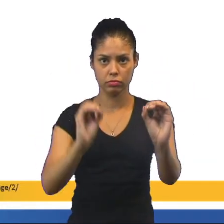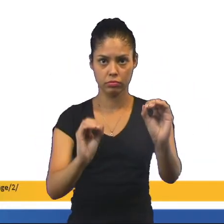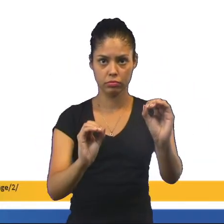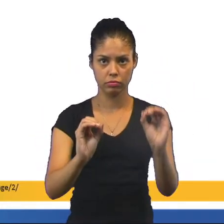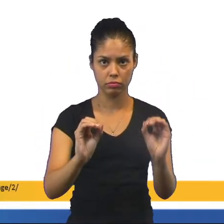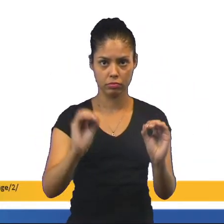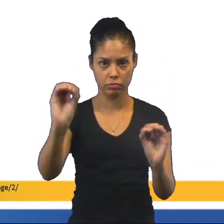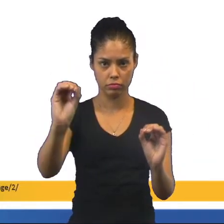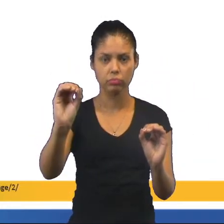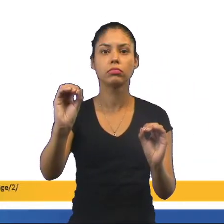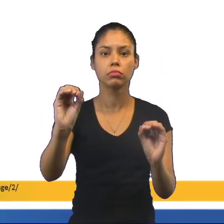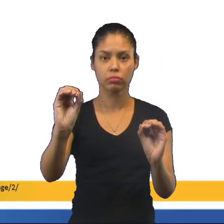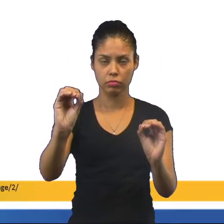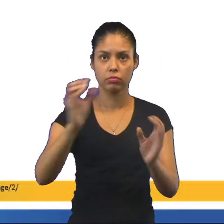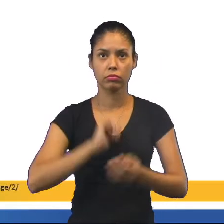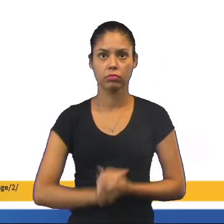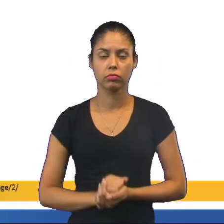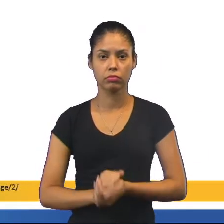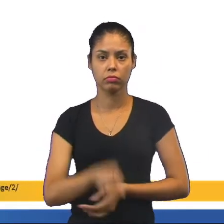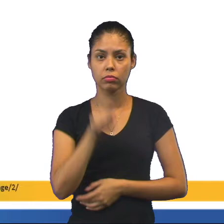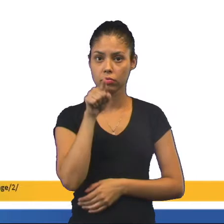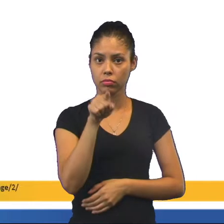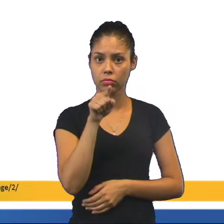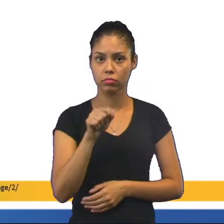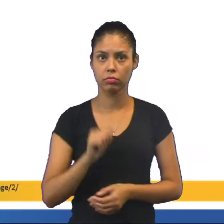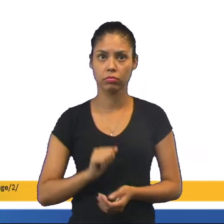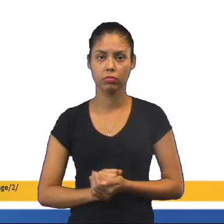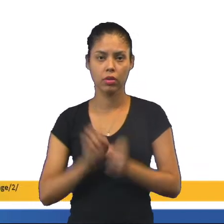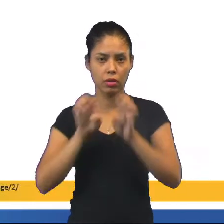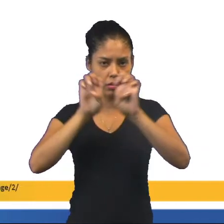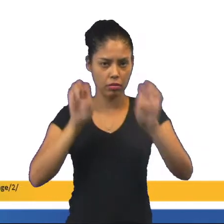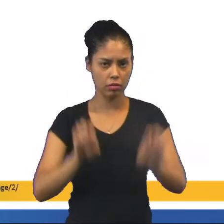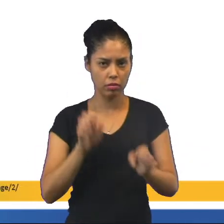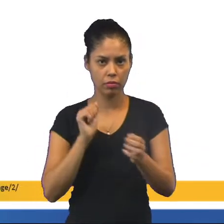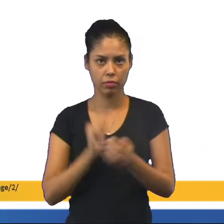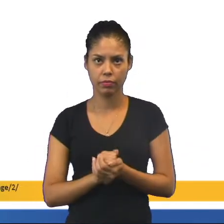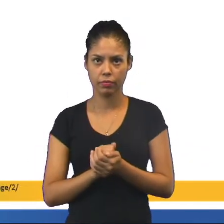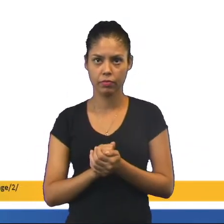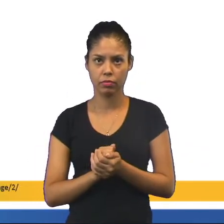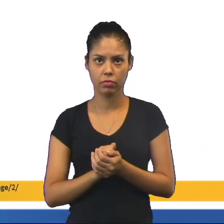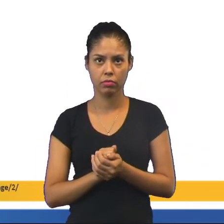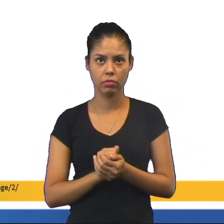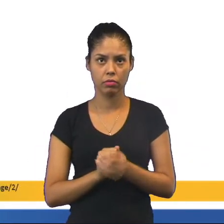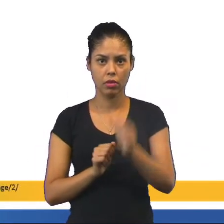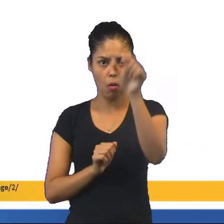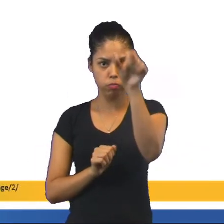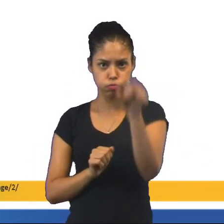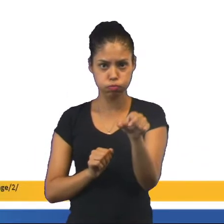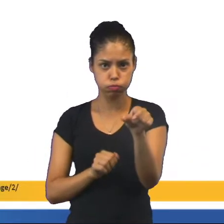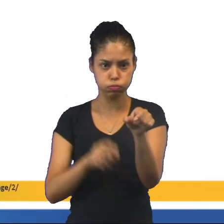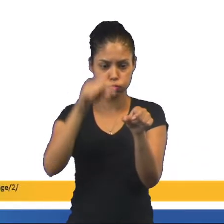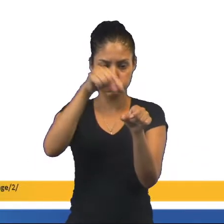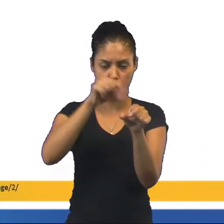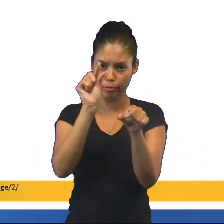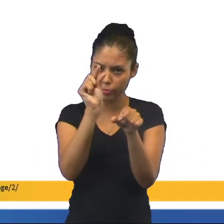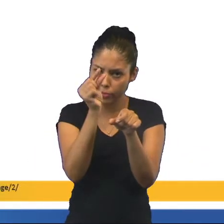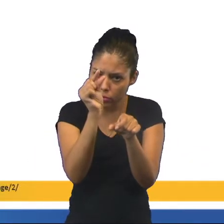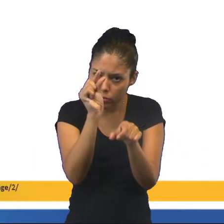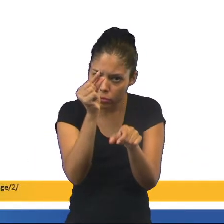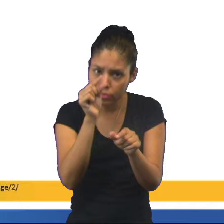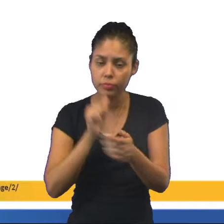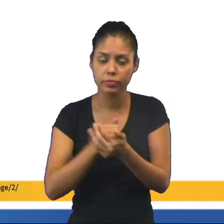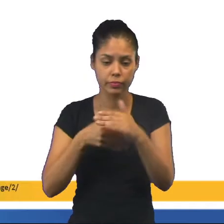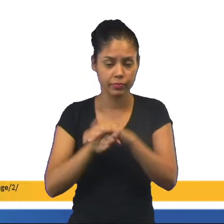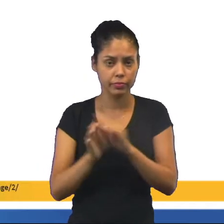os bronquíolos. E esses bronquíolos são estruturas em formato de tubos, que são bem pequenininhas,